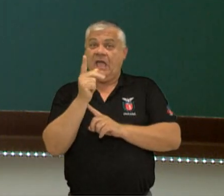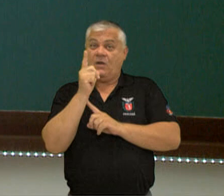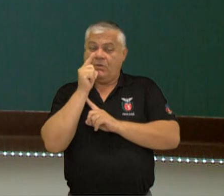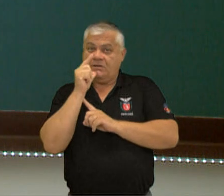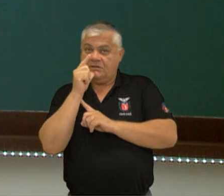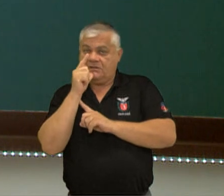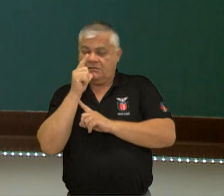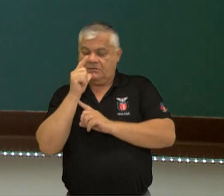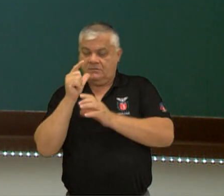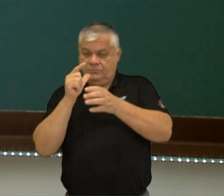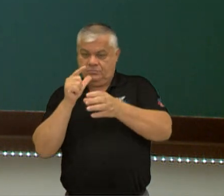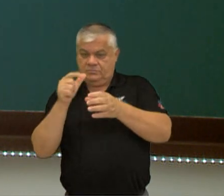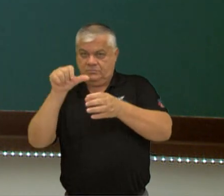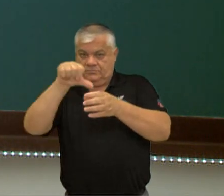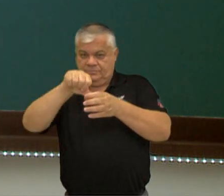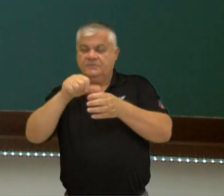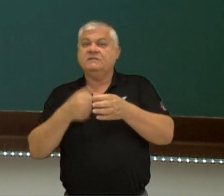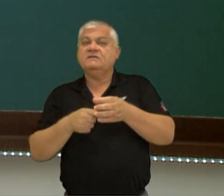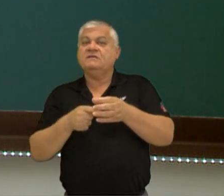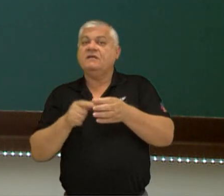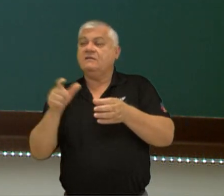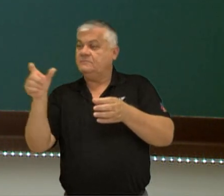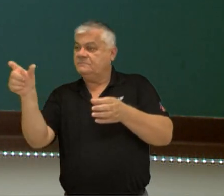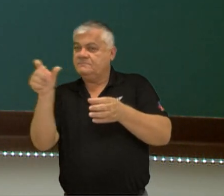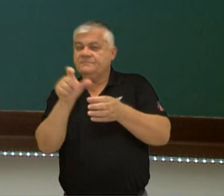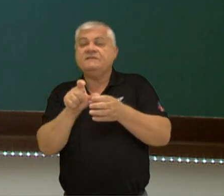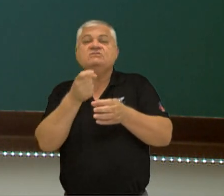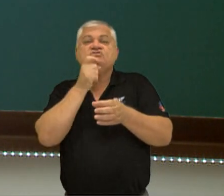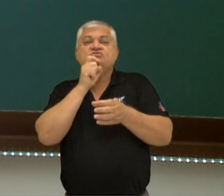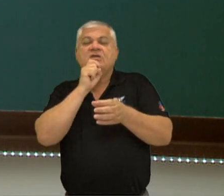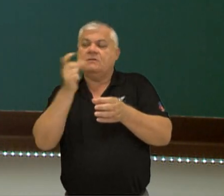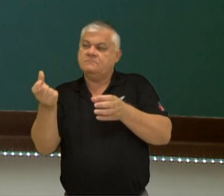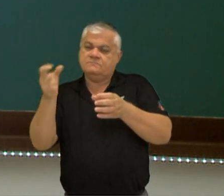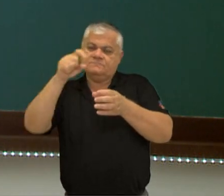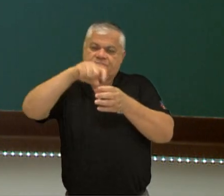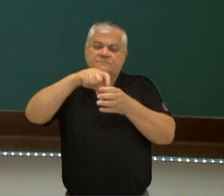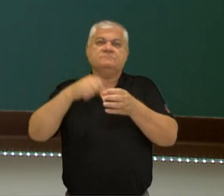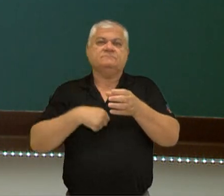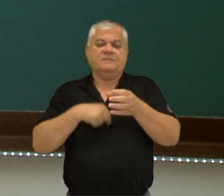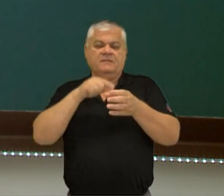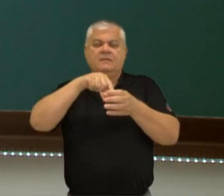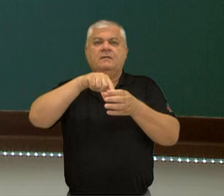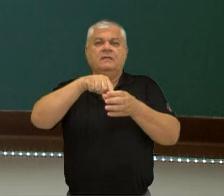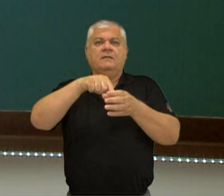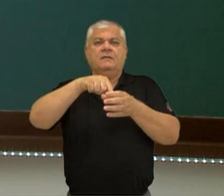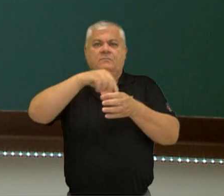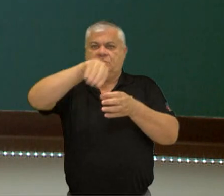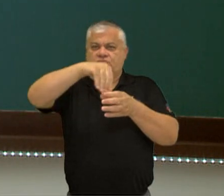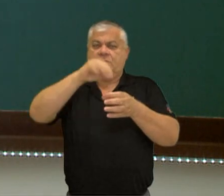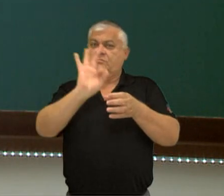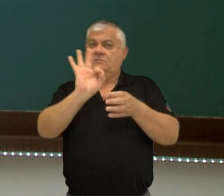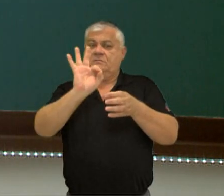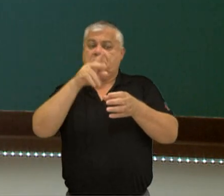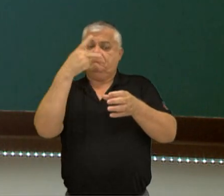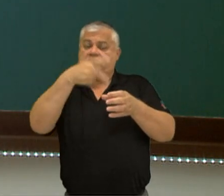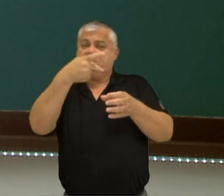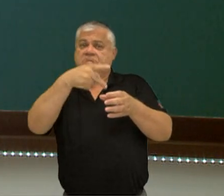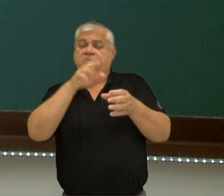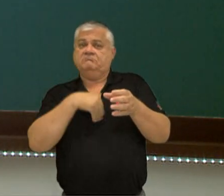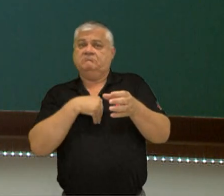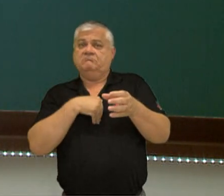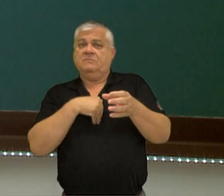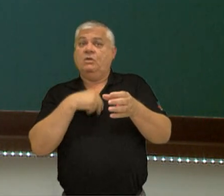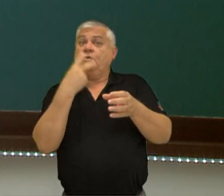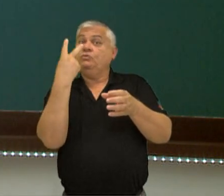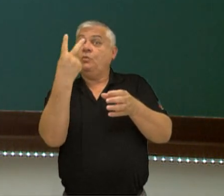líquida com cubinhos de gelo. Nesse caso aqui não é uma mistura, porque é uma substância, mas é um sistema heterogêneo, pois eu estou vendo